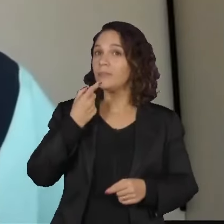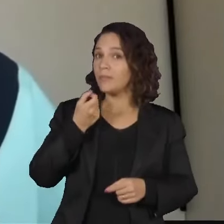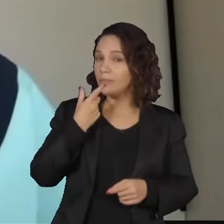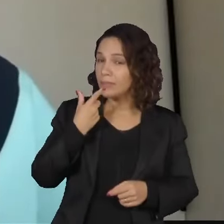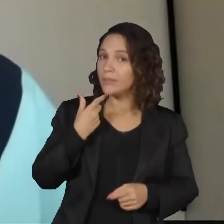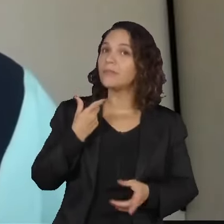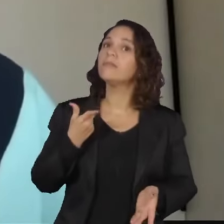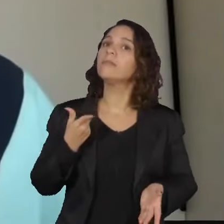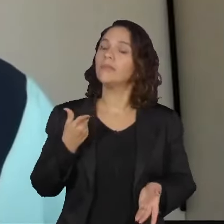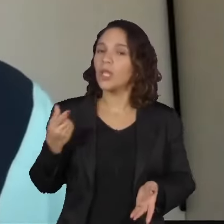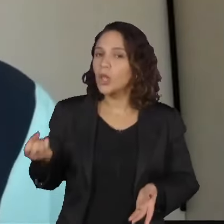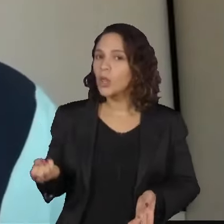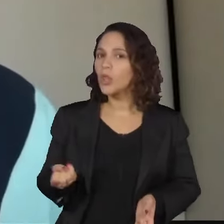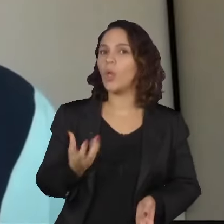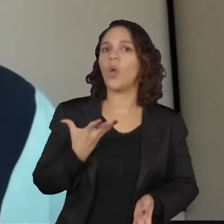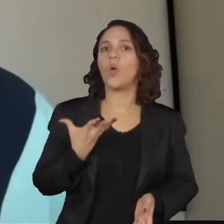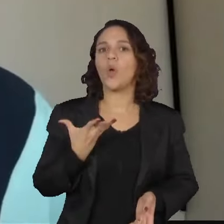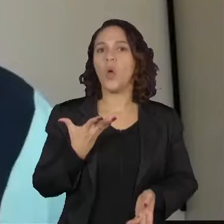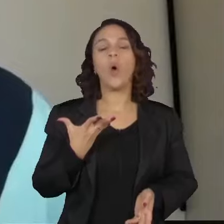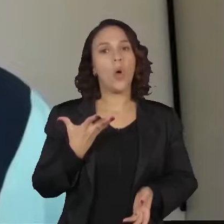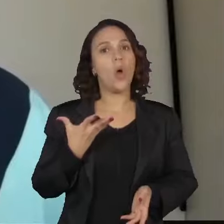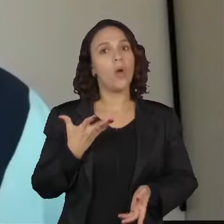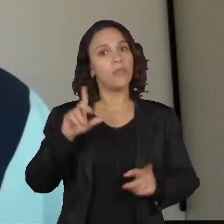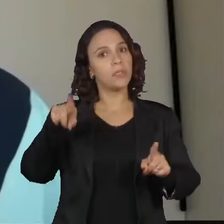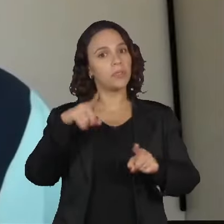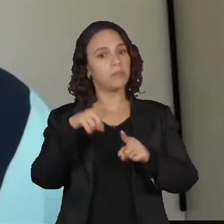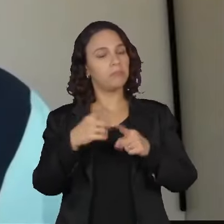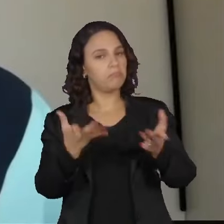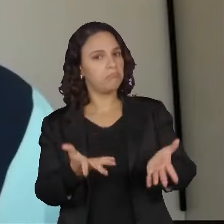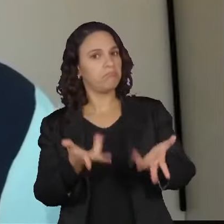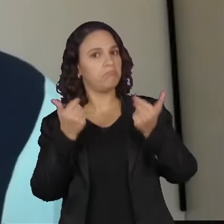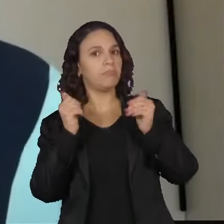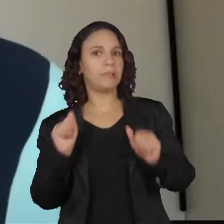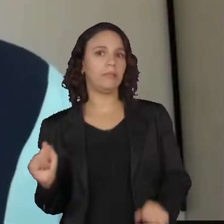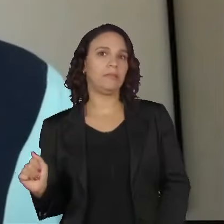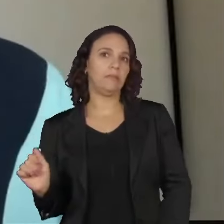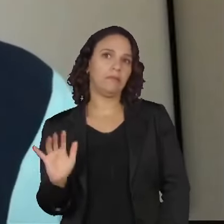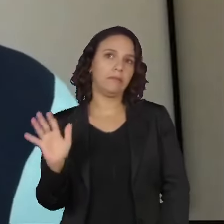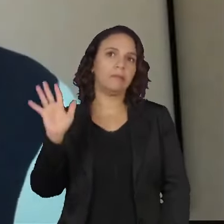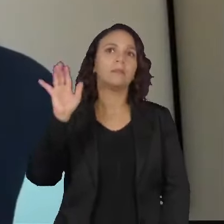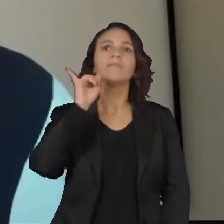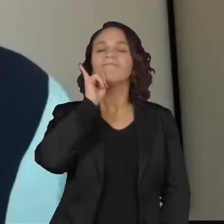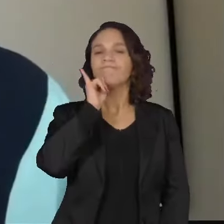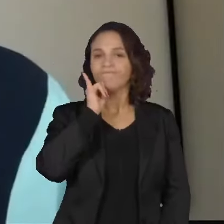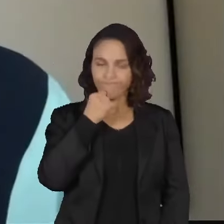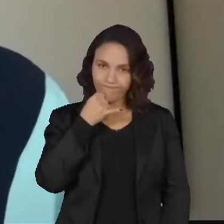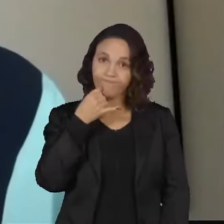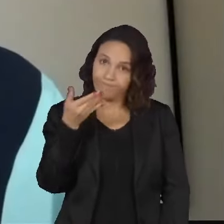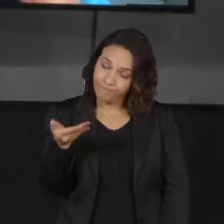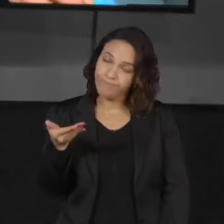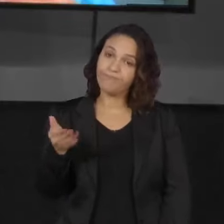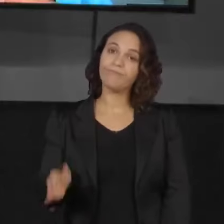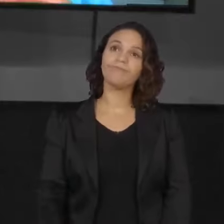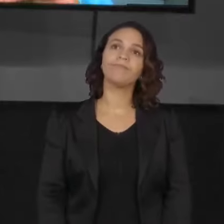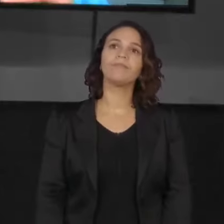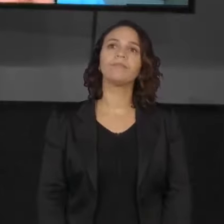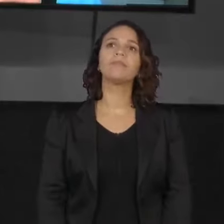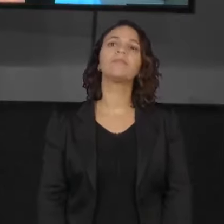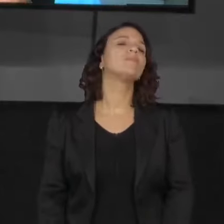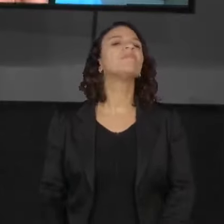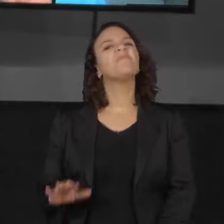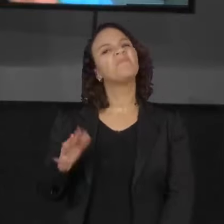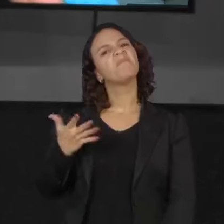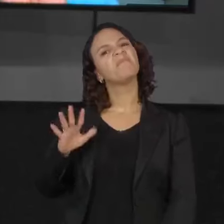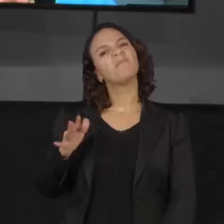temos algumas medicações mais novas e muito efetivas aqui, infelizmente ainda com custo elevado. Estima-se